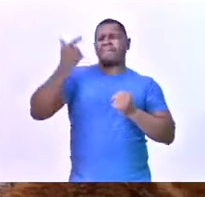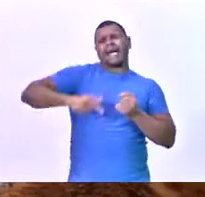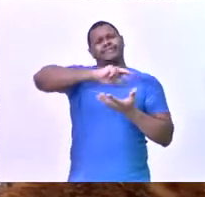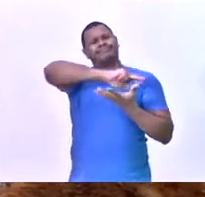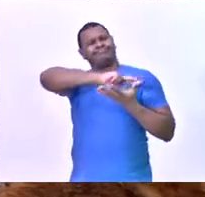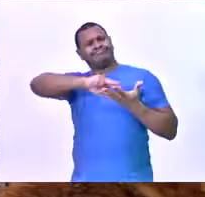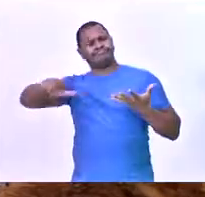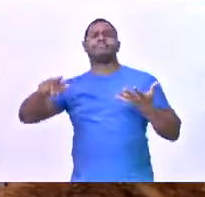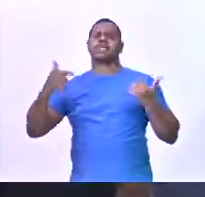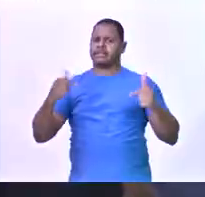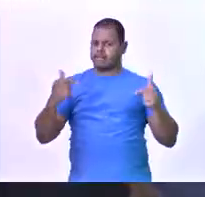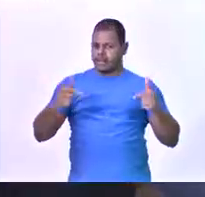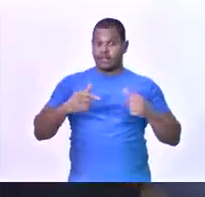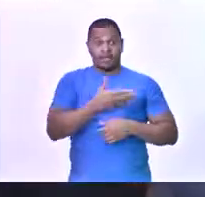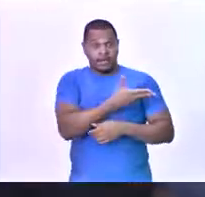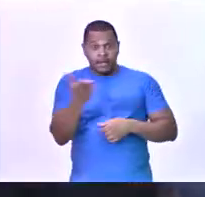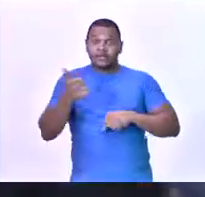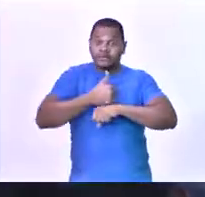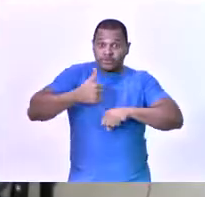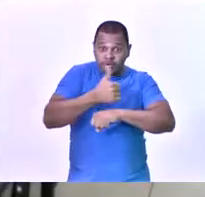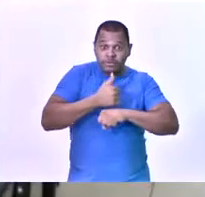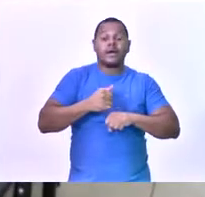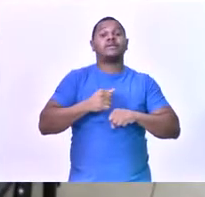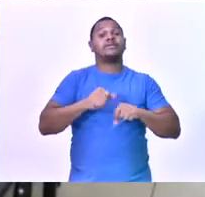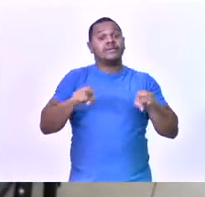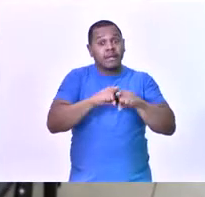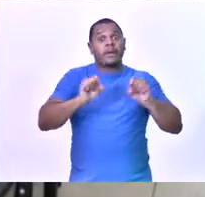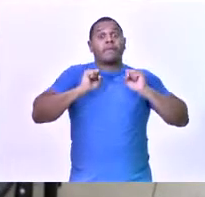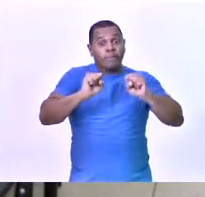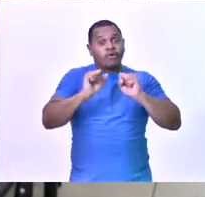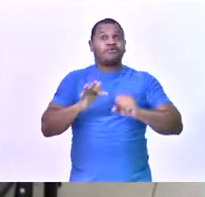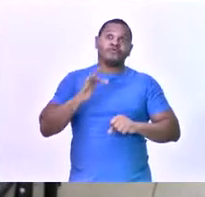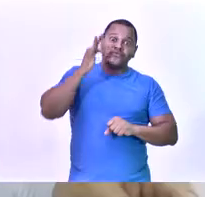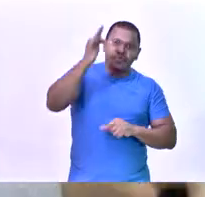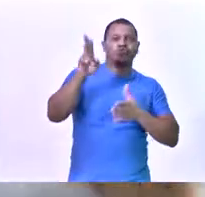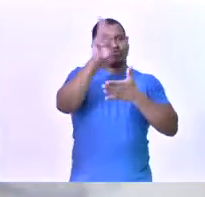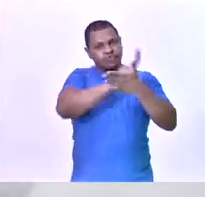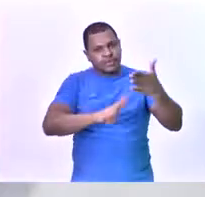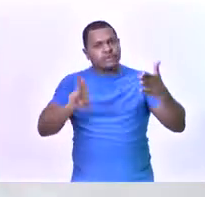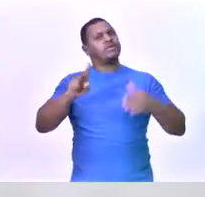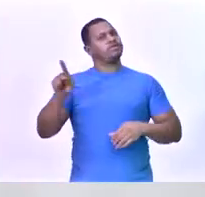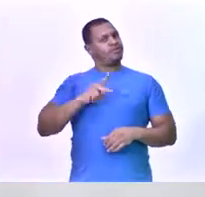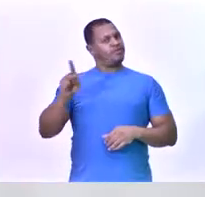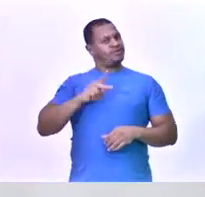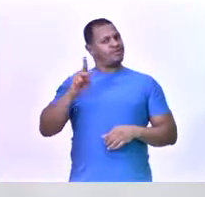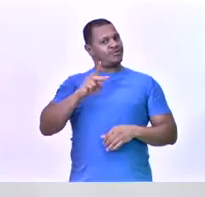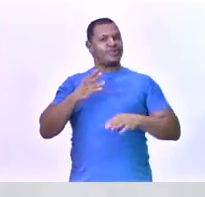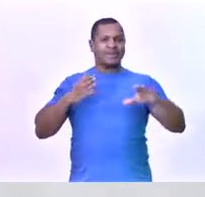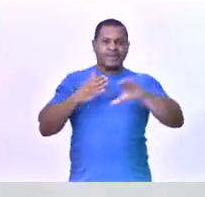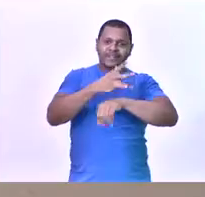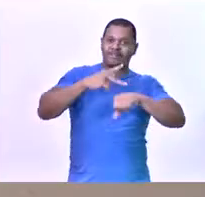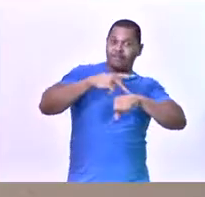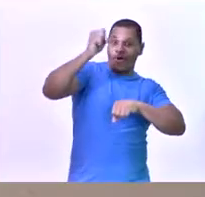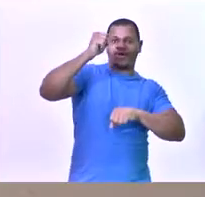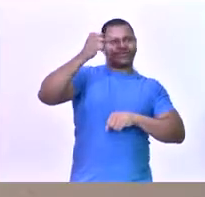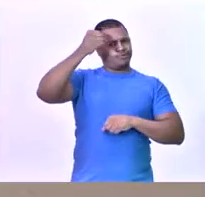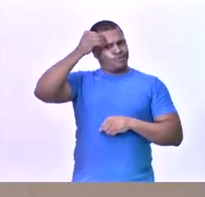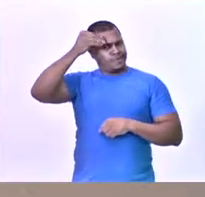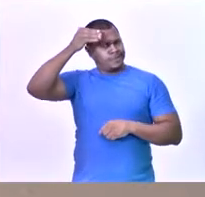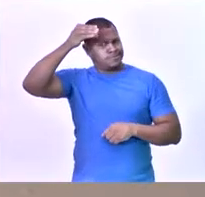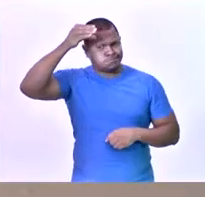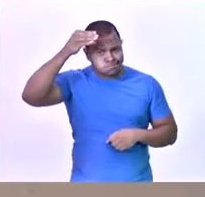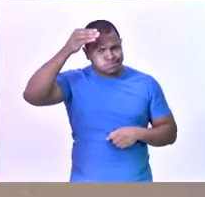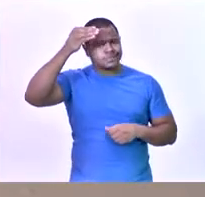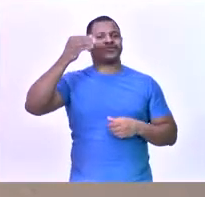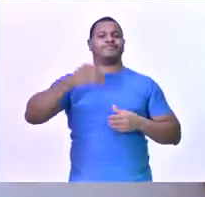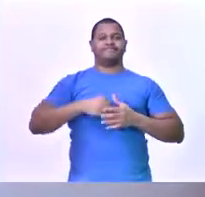inúmeras possibilidades. Esses profissionais também podem se tornar professores do ensino superior e aprimorar